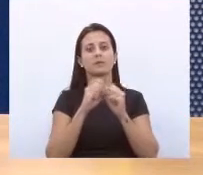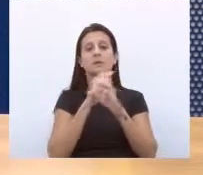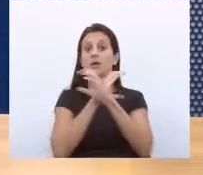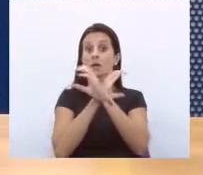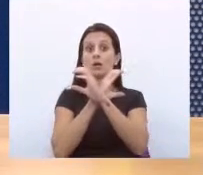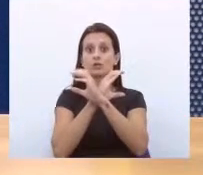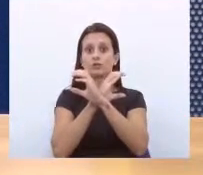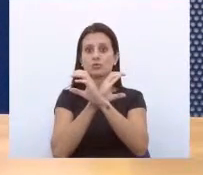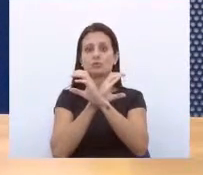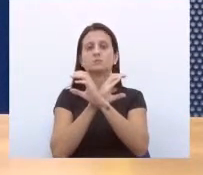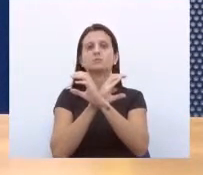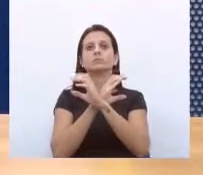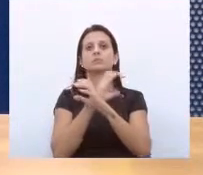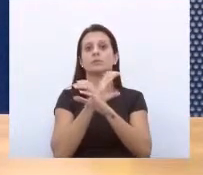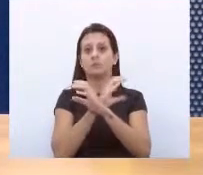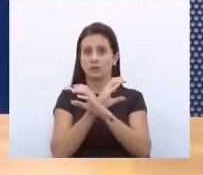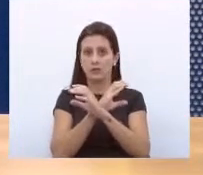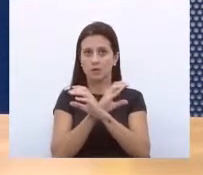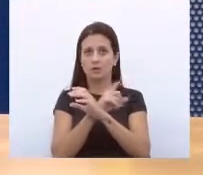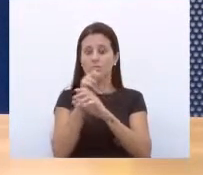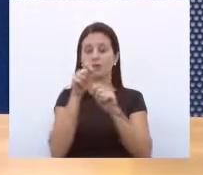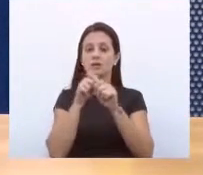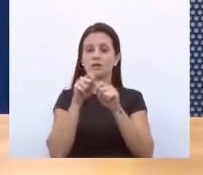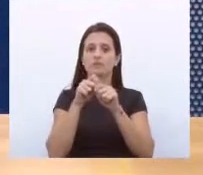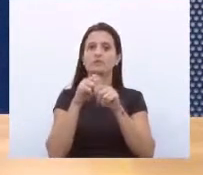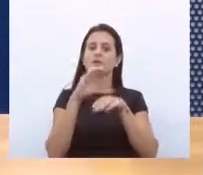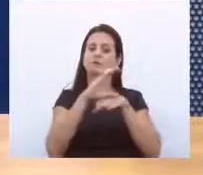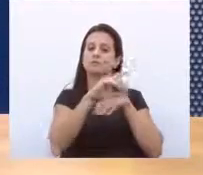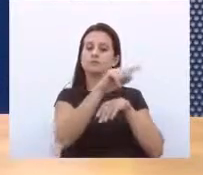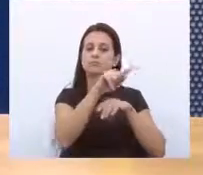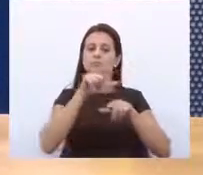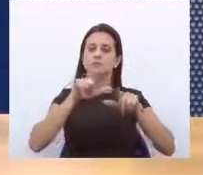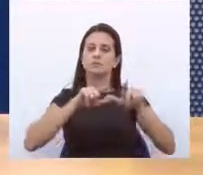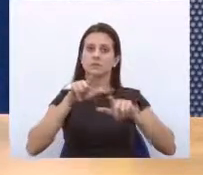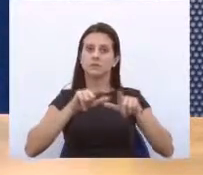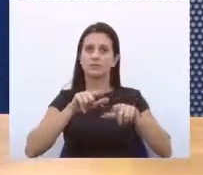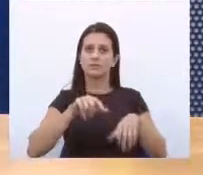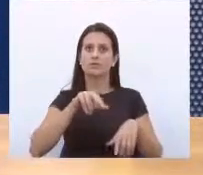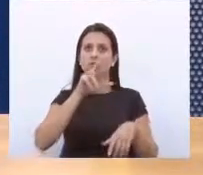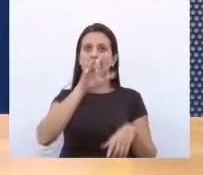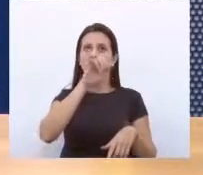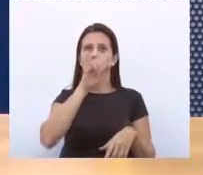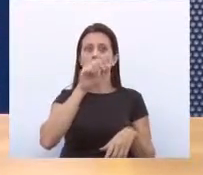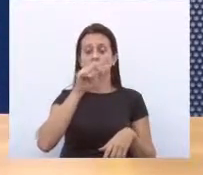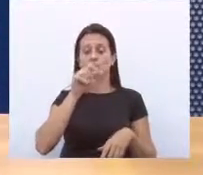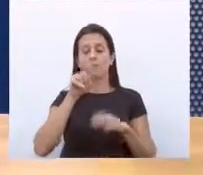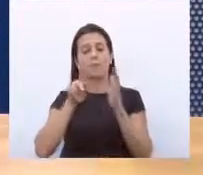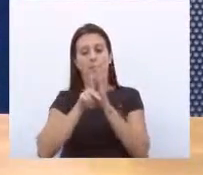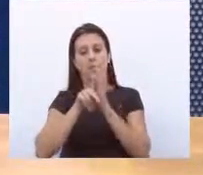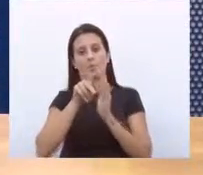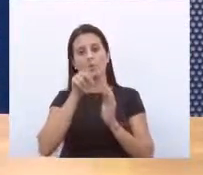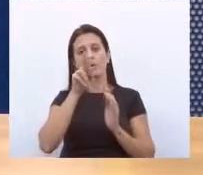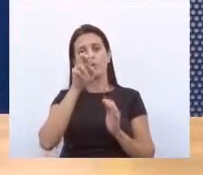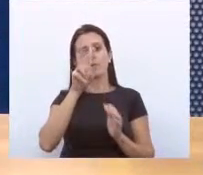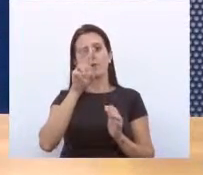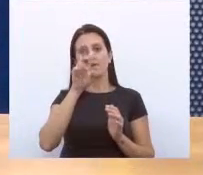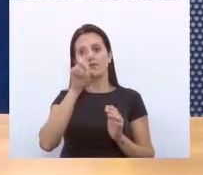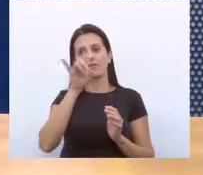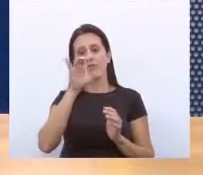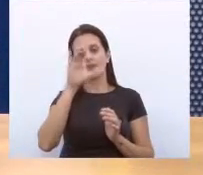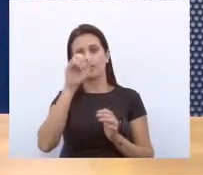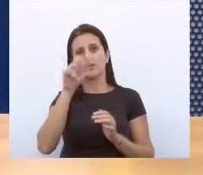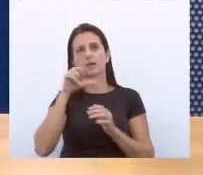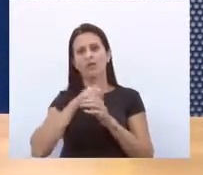Econômica Federal. A Caixa Econômica Federal, ela presta esse tipo de serviço para os regimes próprios de previdência. Ela tem um setor lá